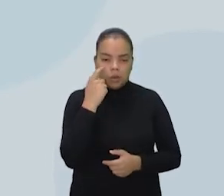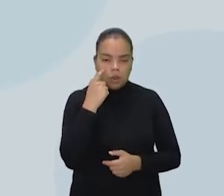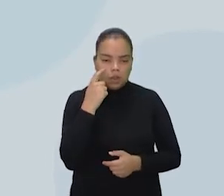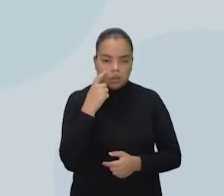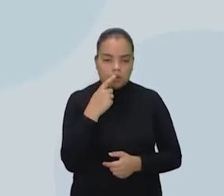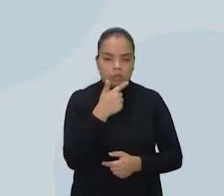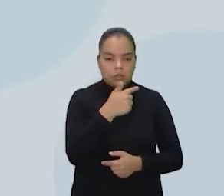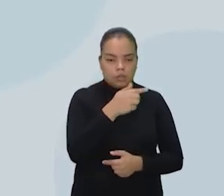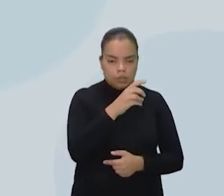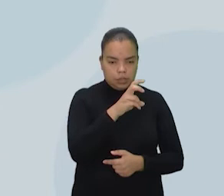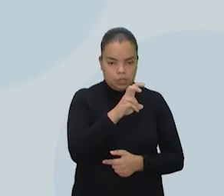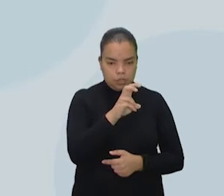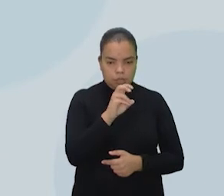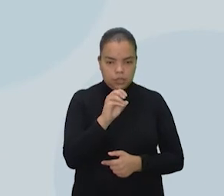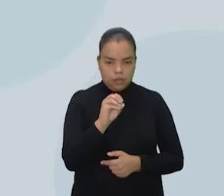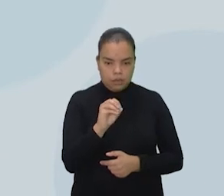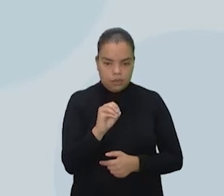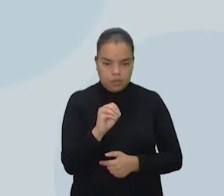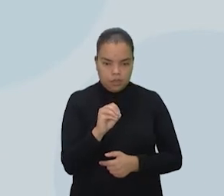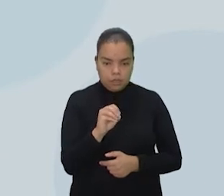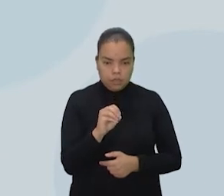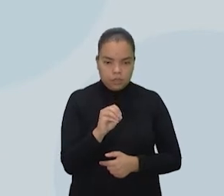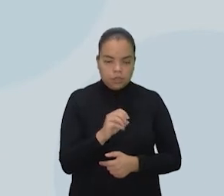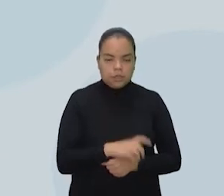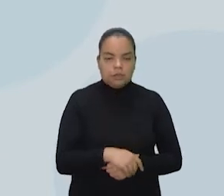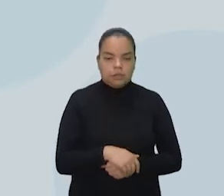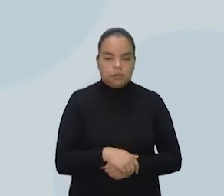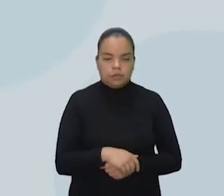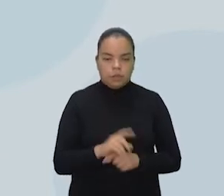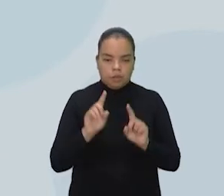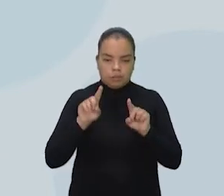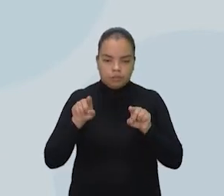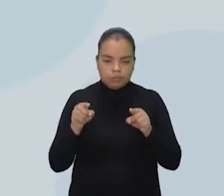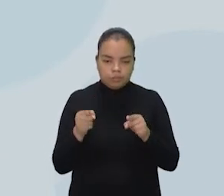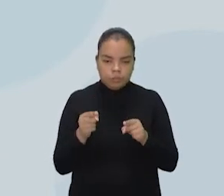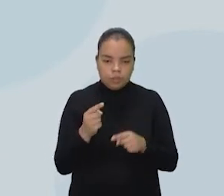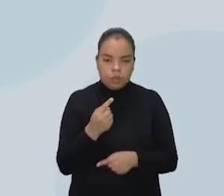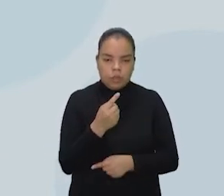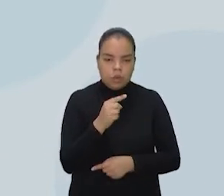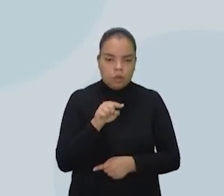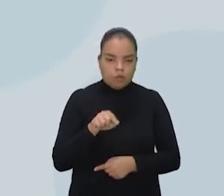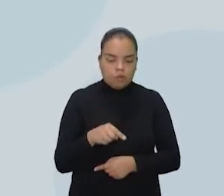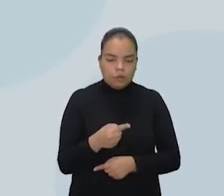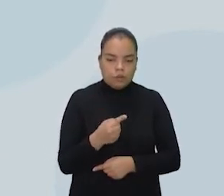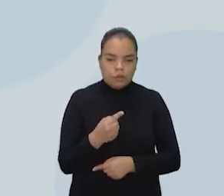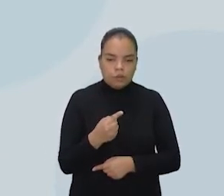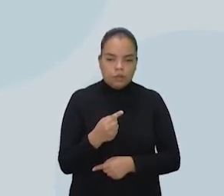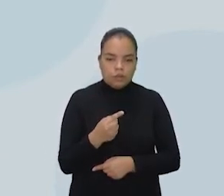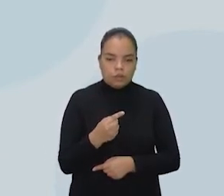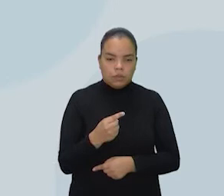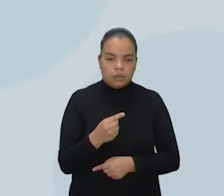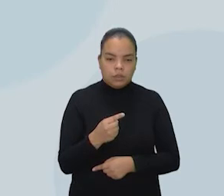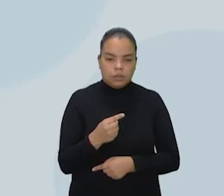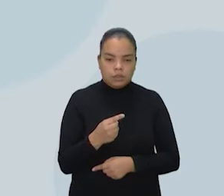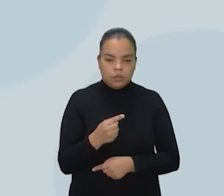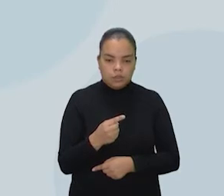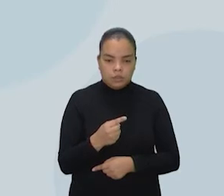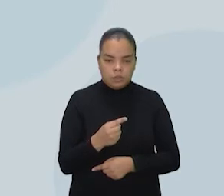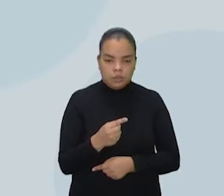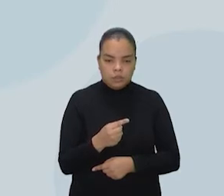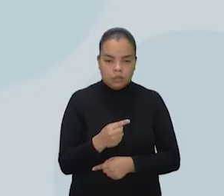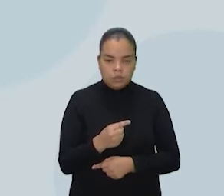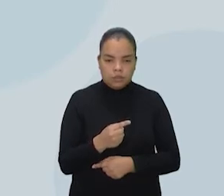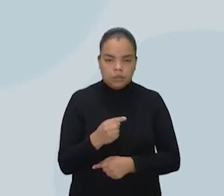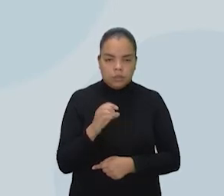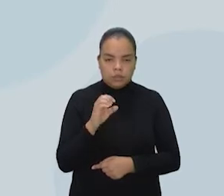é 750, 1 é o seu 100%, o acréscimo é a taxa de 3%. Eu vou já colocar em decimal, que é mais